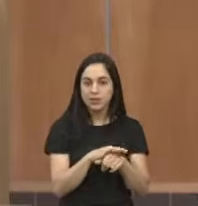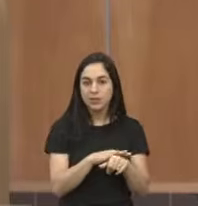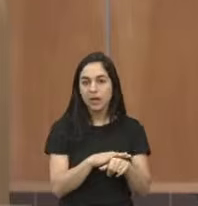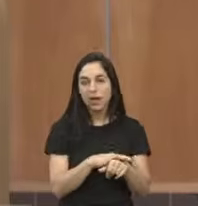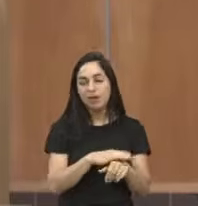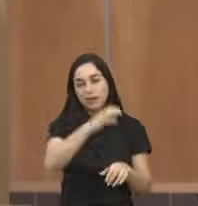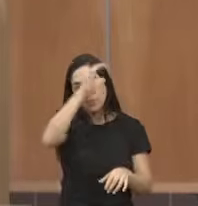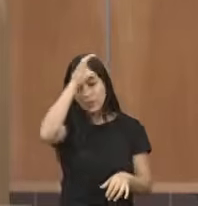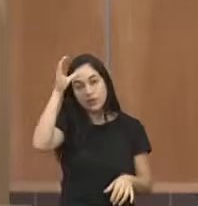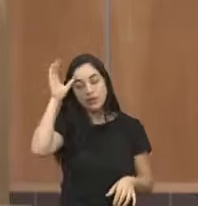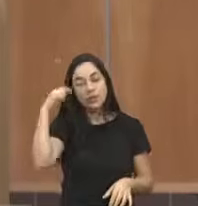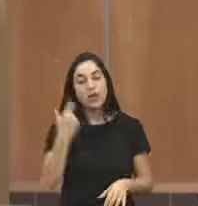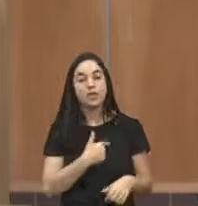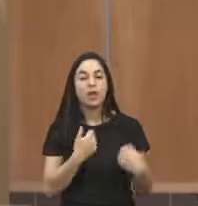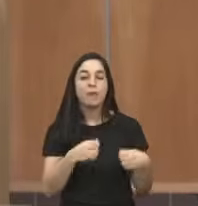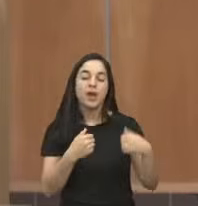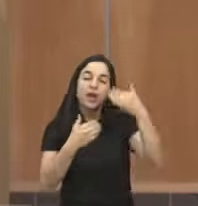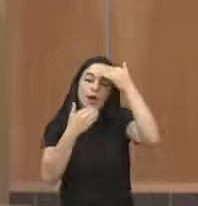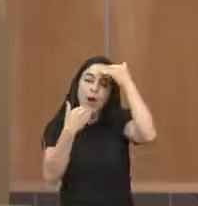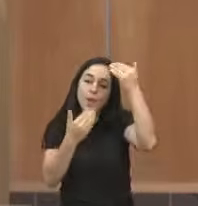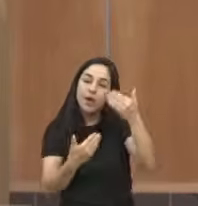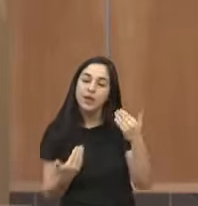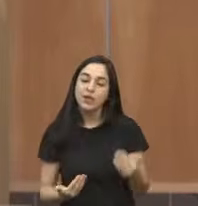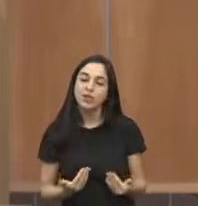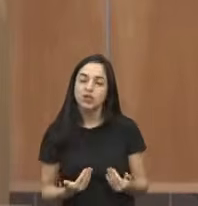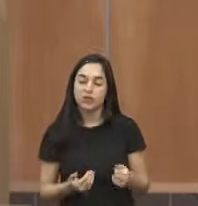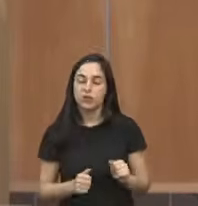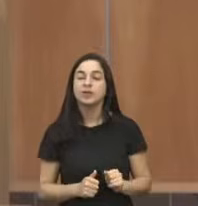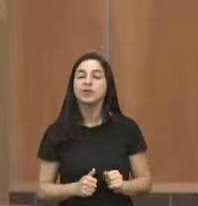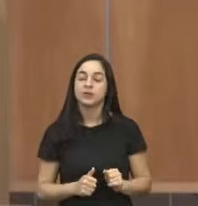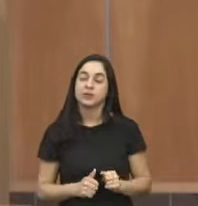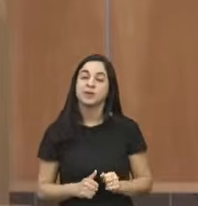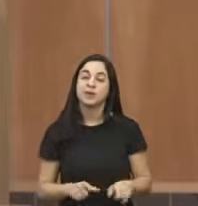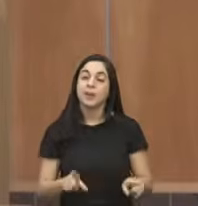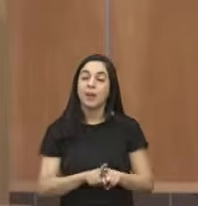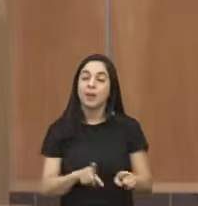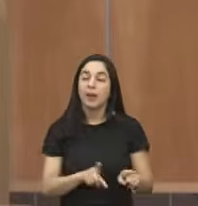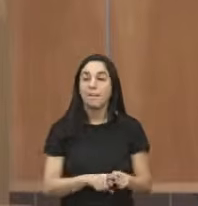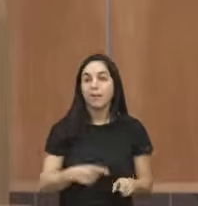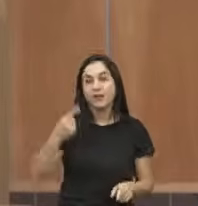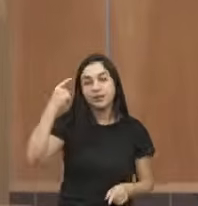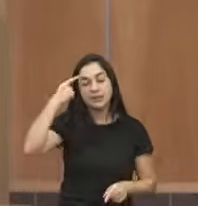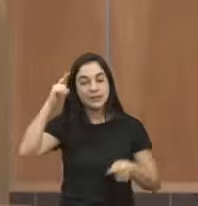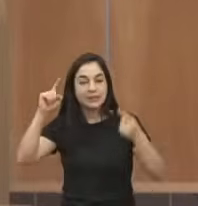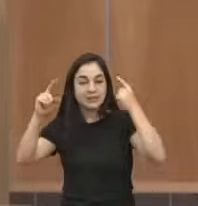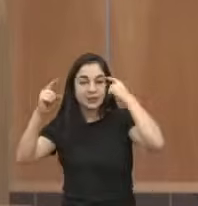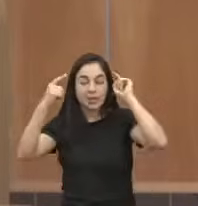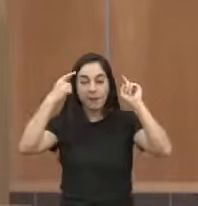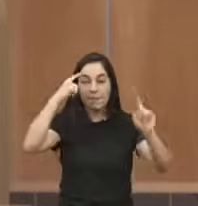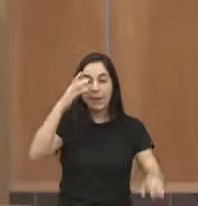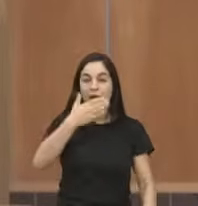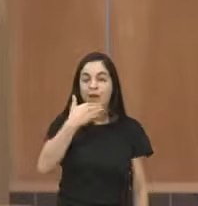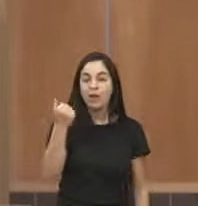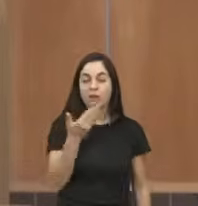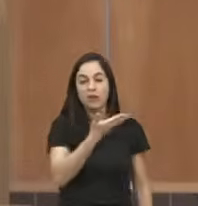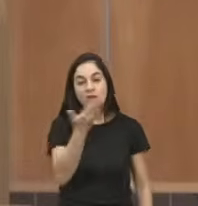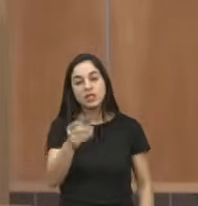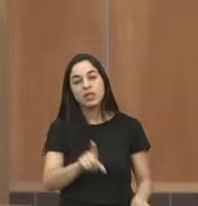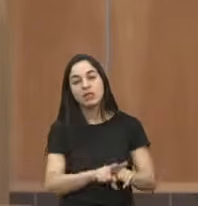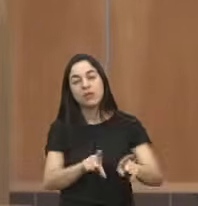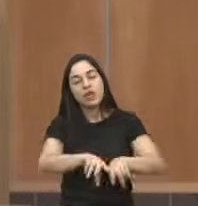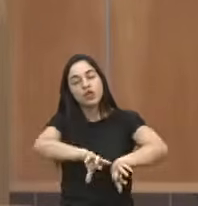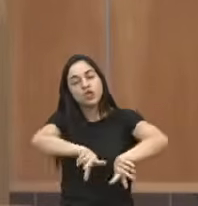forma, homenageando vocês, mas não somente isso, mas também pensando em melhorias para a classe de vocês e para tantas classes do